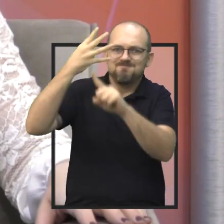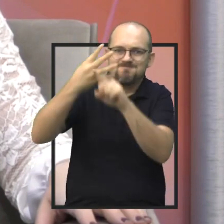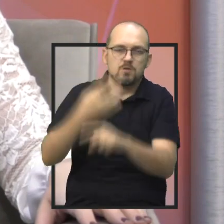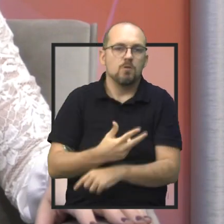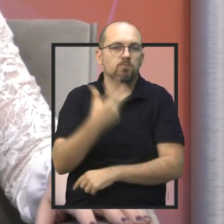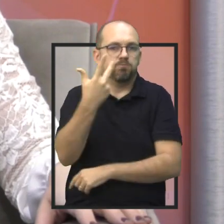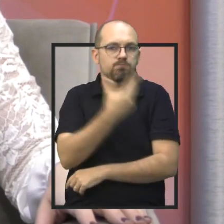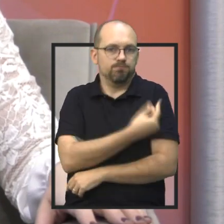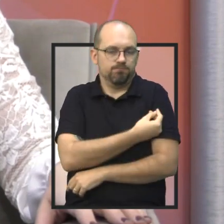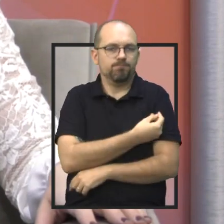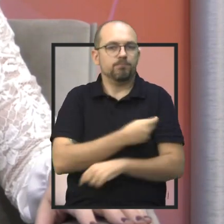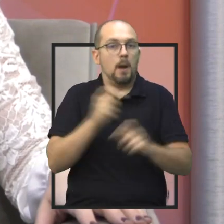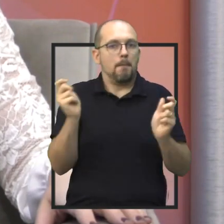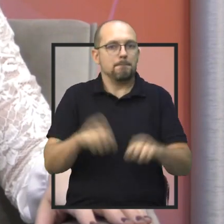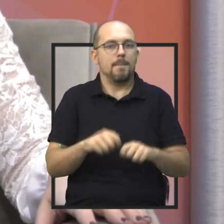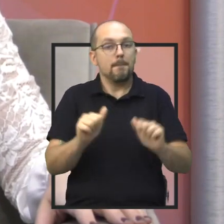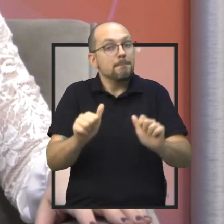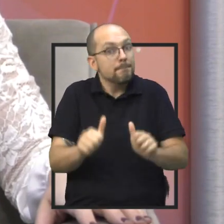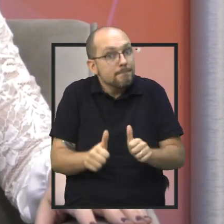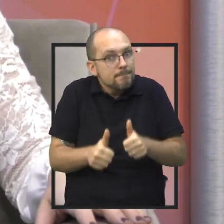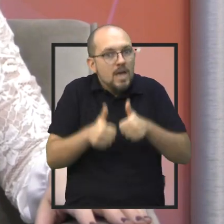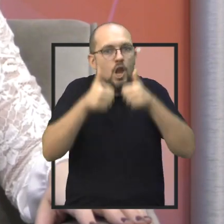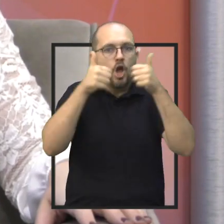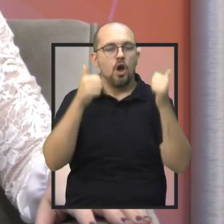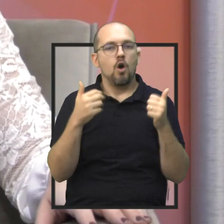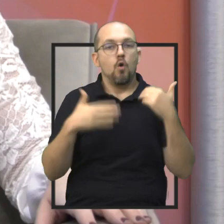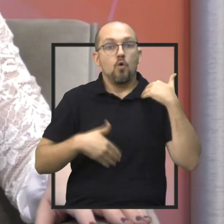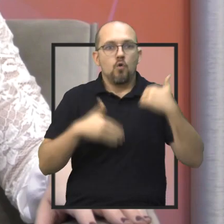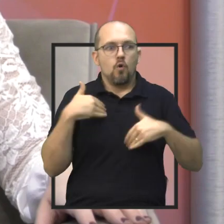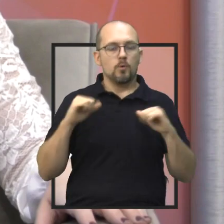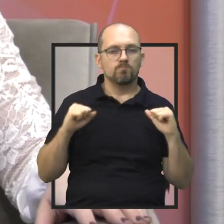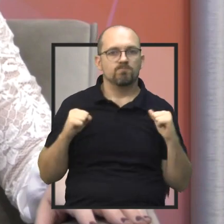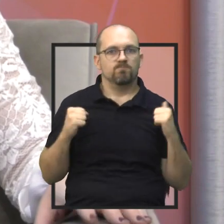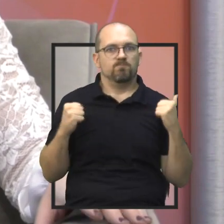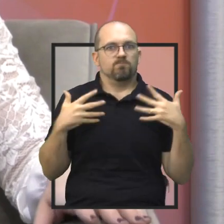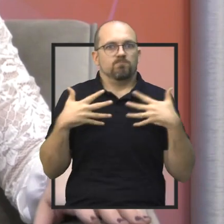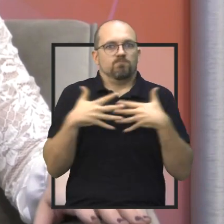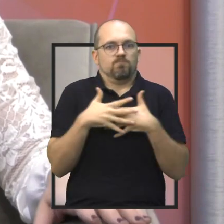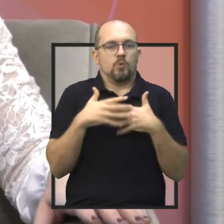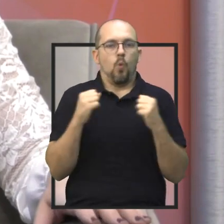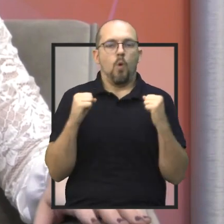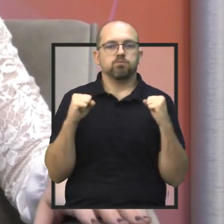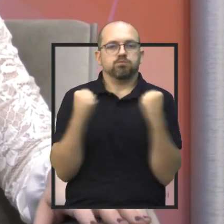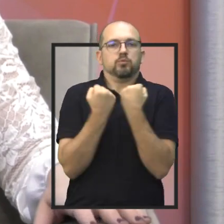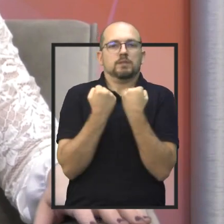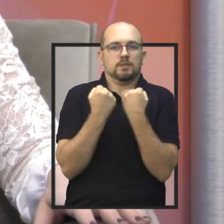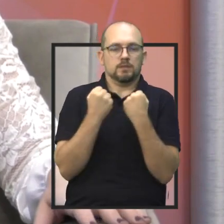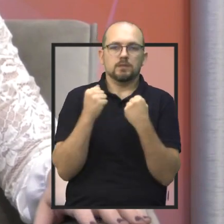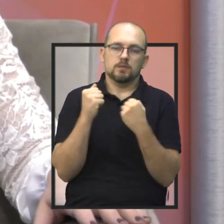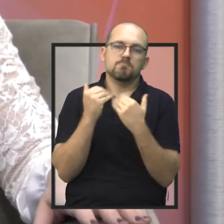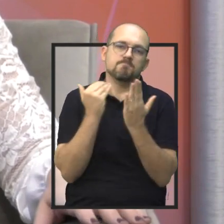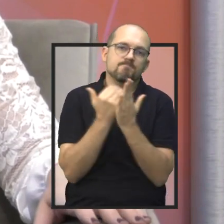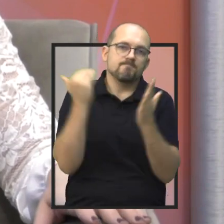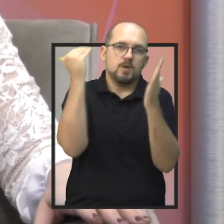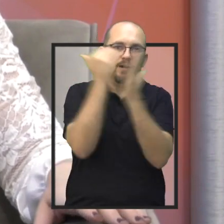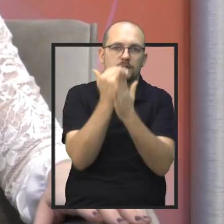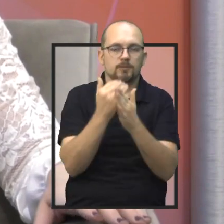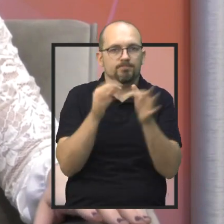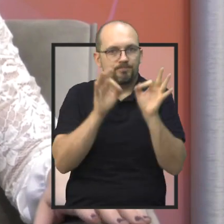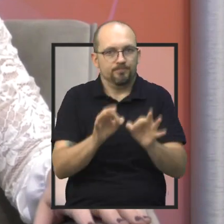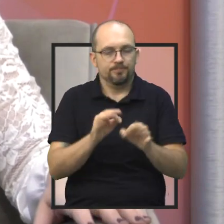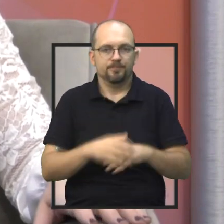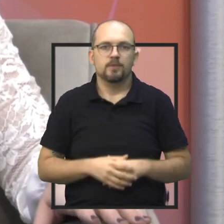tem uma capacidade de melhor de estimular o sistema imunológico dessas pessoas para uma proteção melhor,